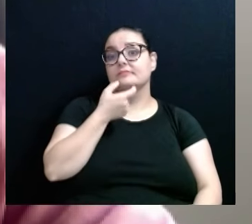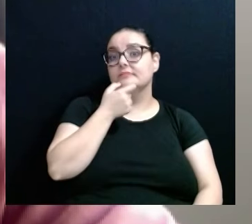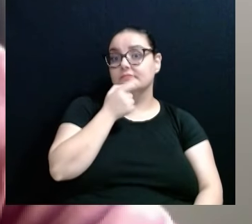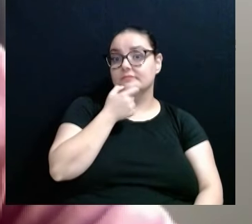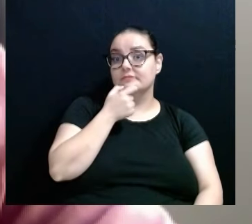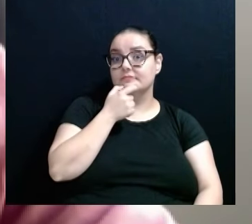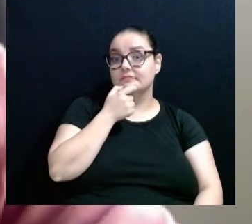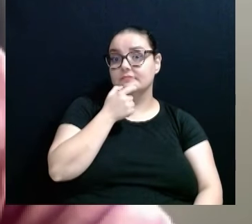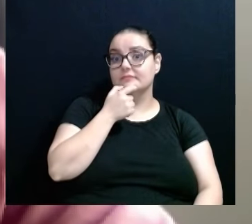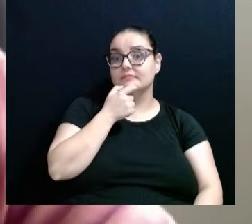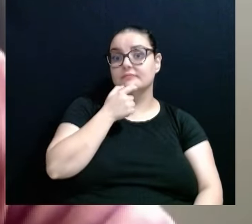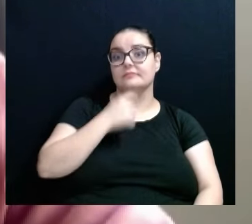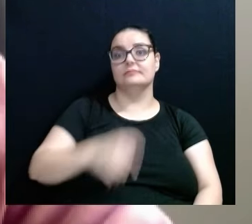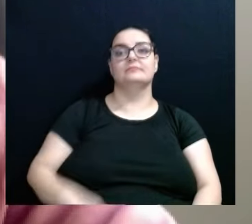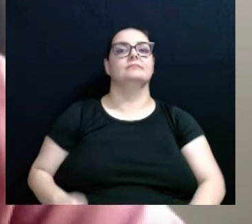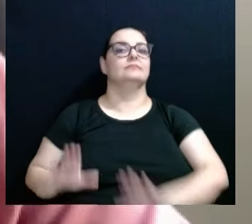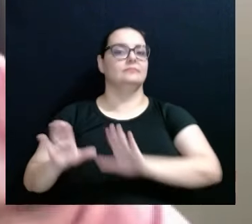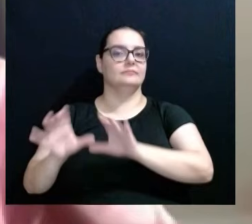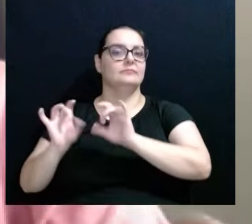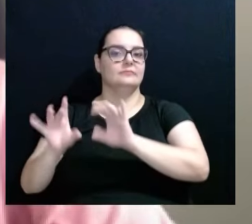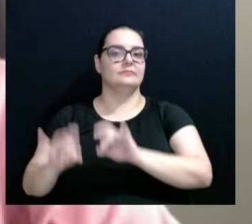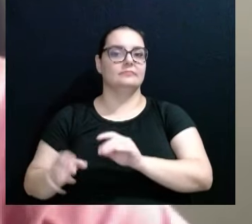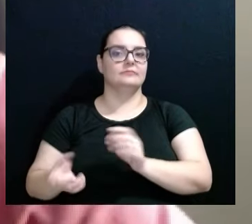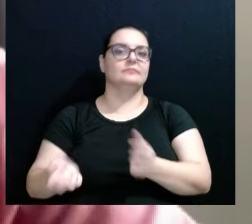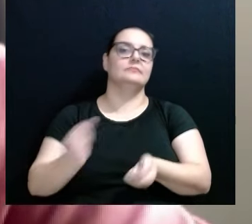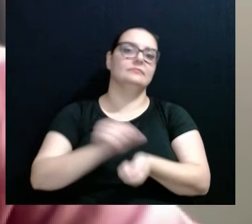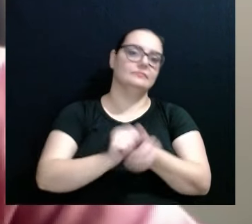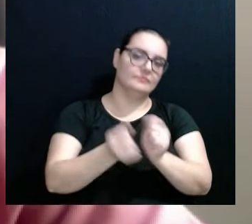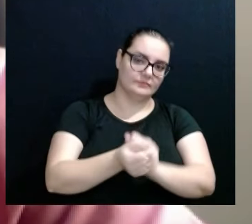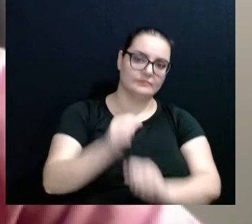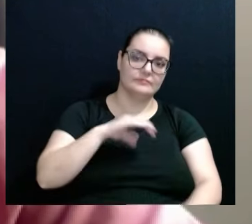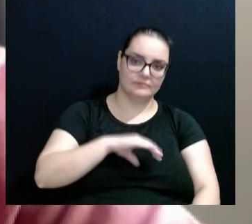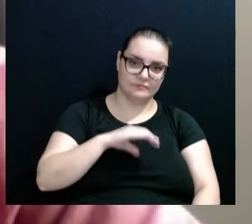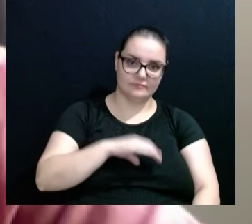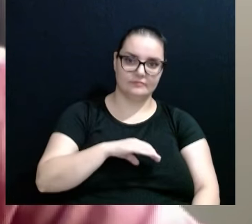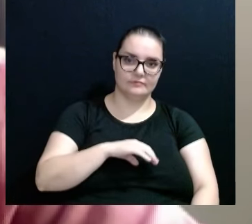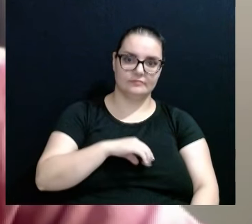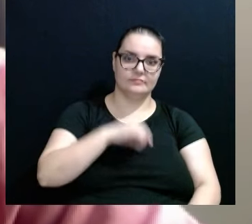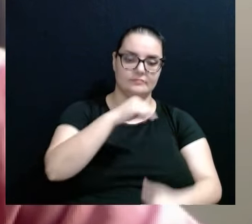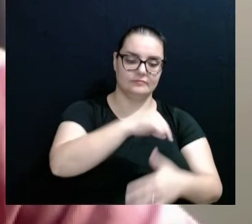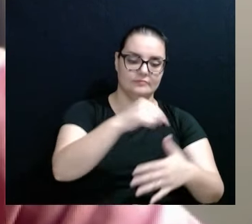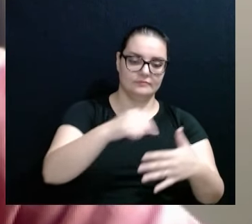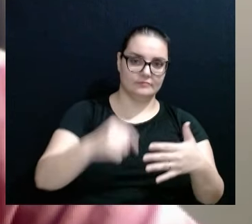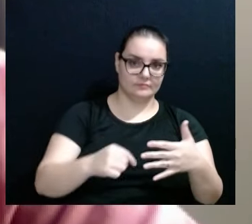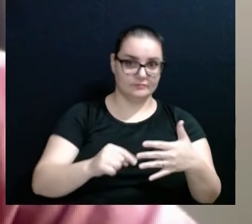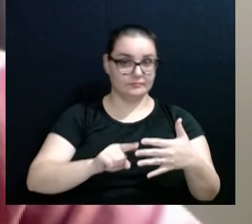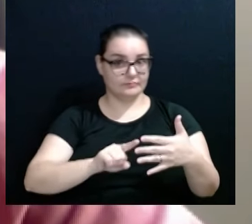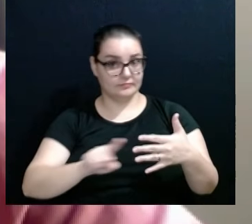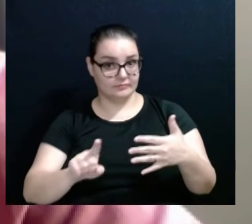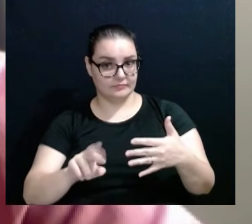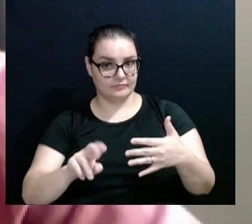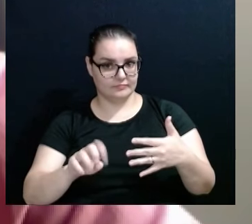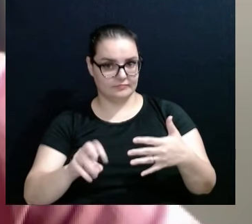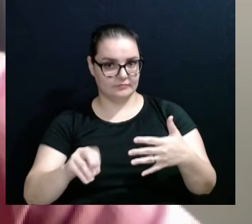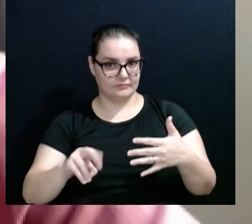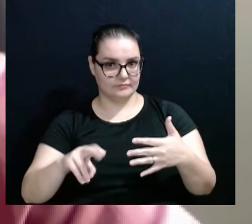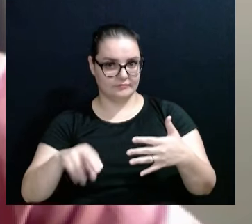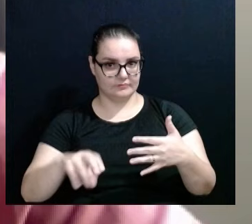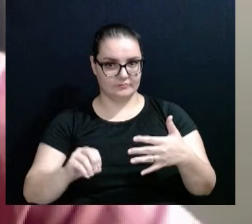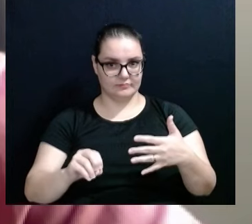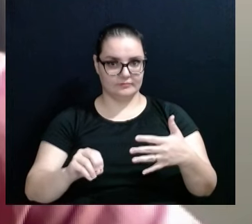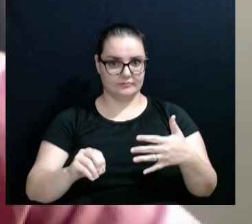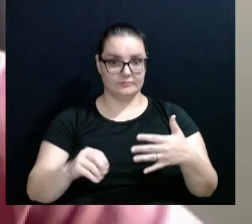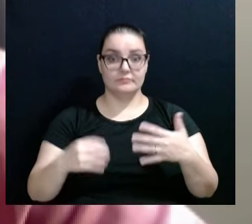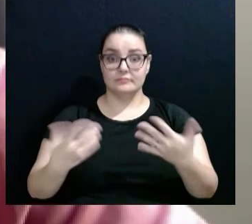que no inglês é chamado de tipping points, e foi aportuguesado para pontos de não retorno do